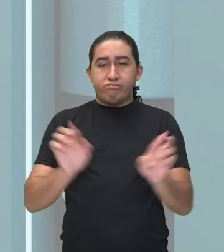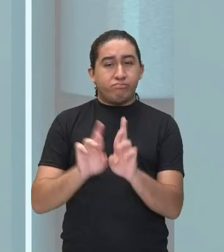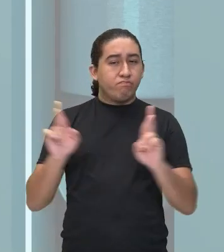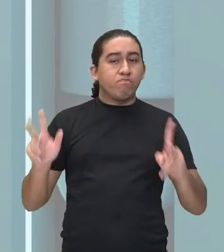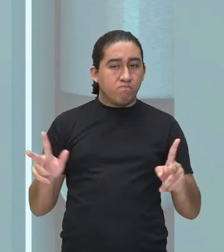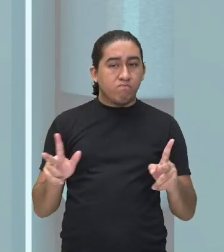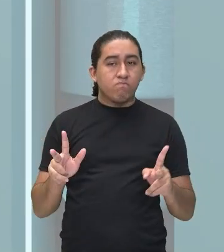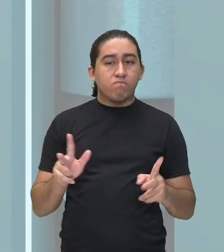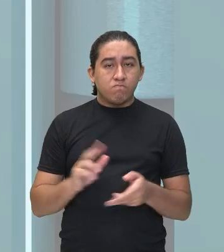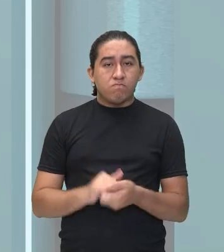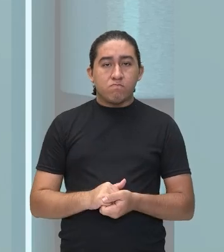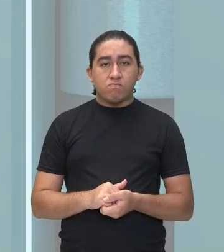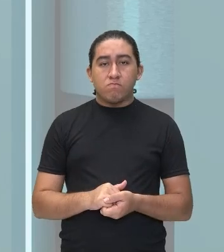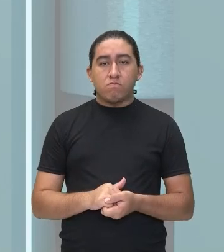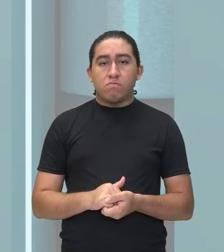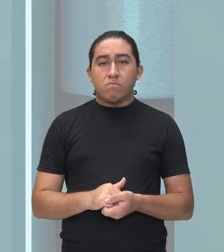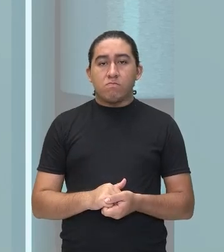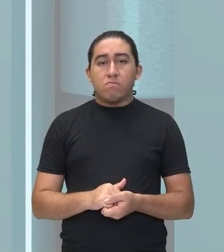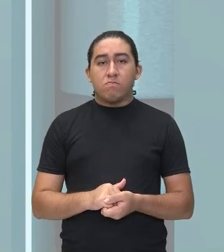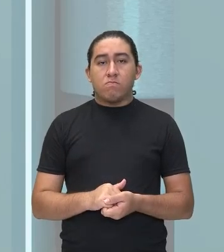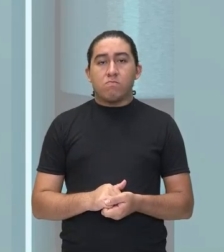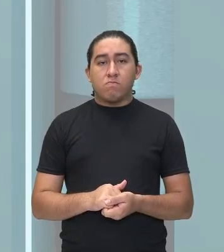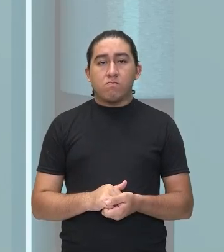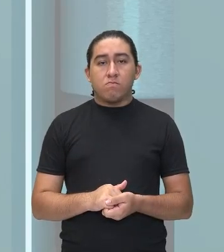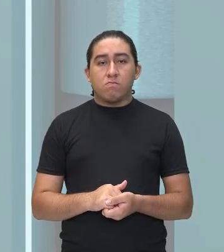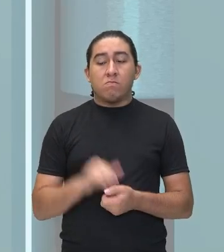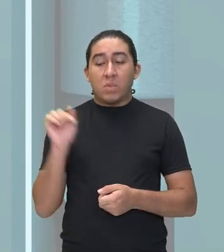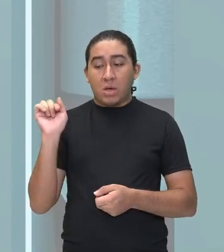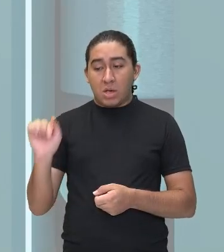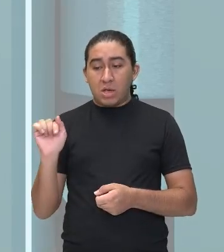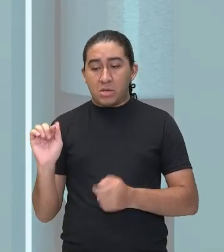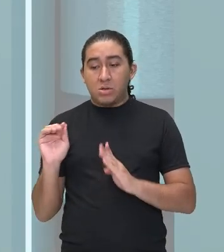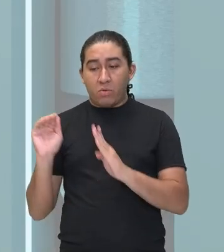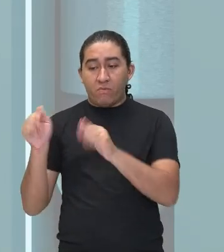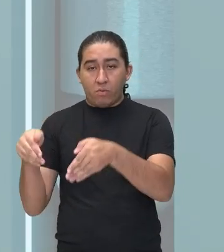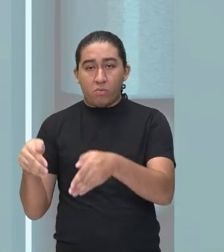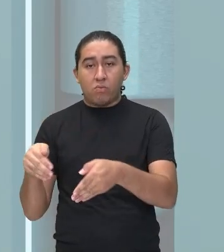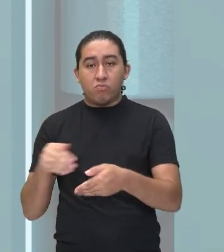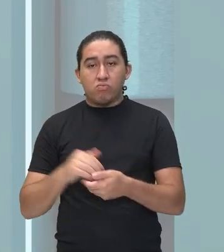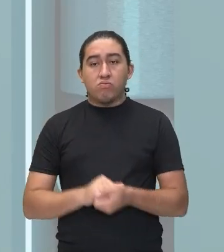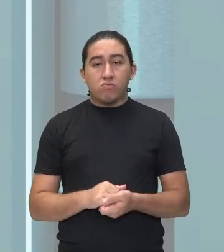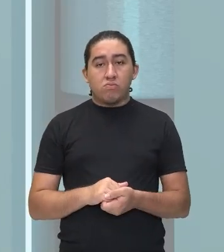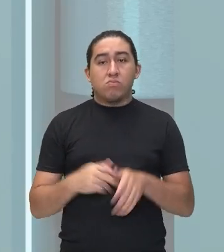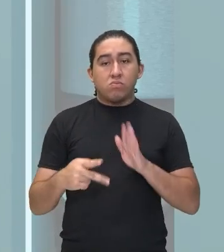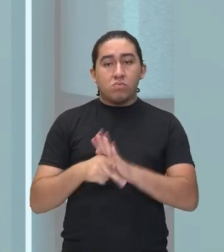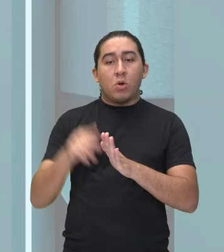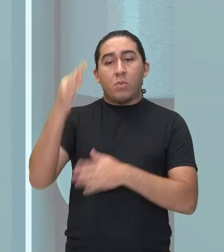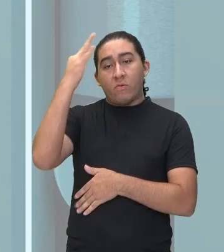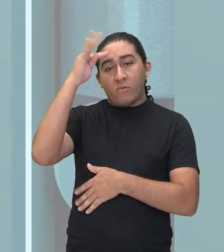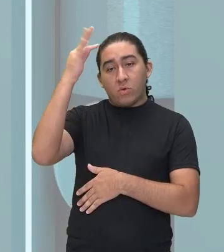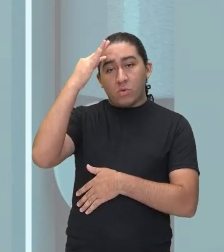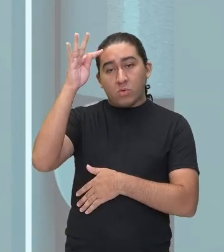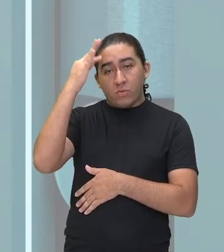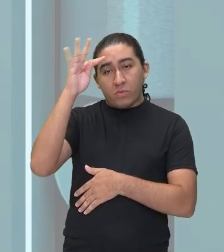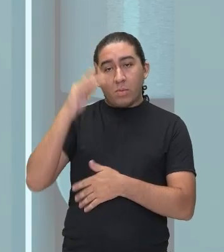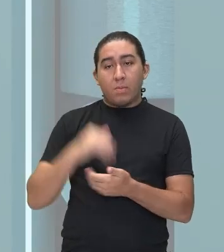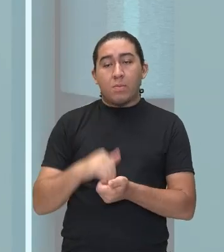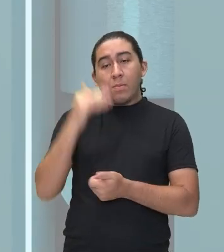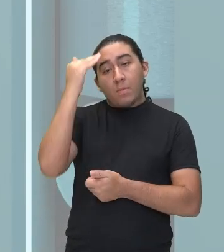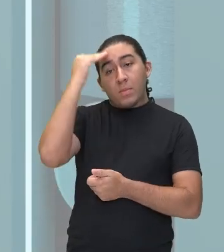sem sentimentalismo. Então, o naturalismo ele se engaja nessas correntes filosóficas, especialmente